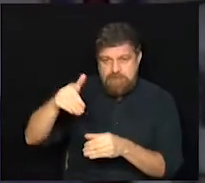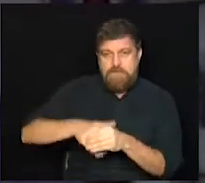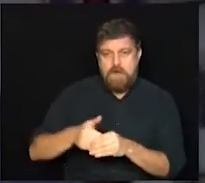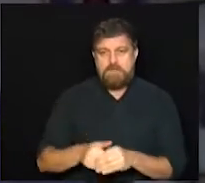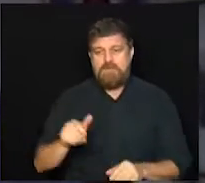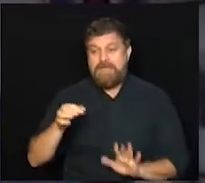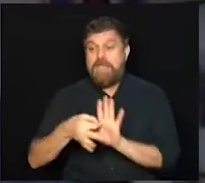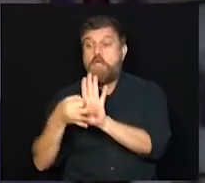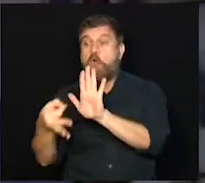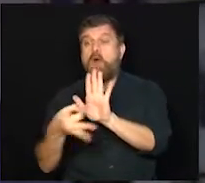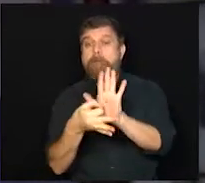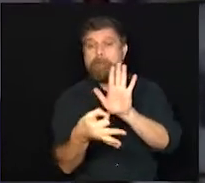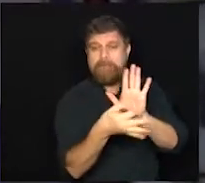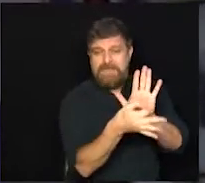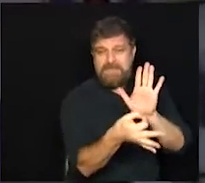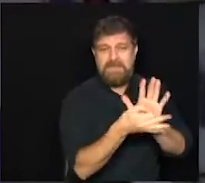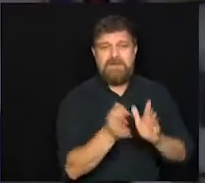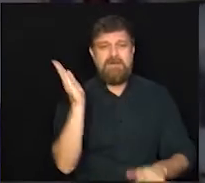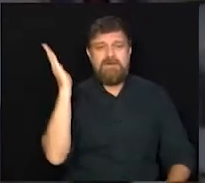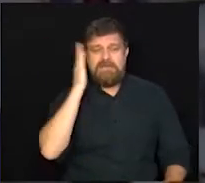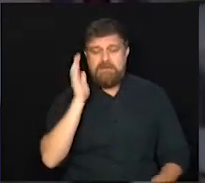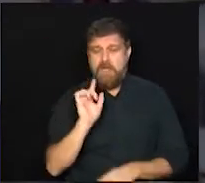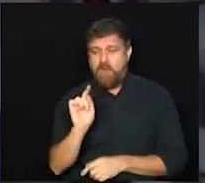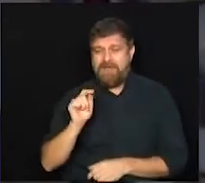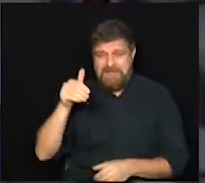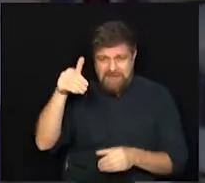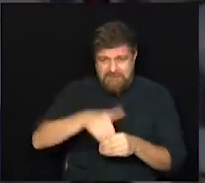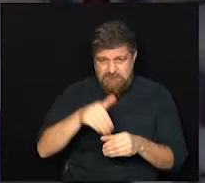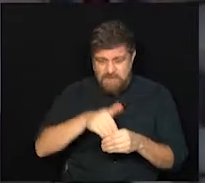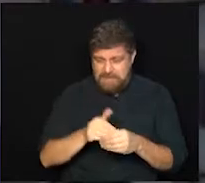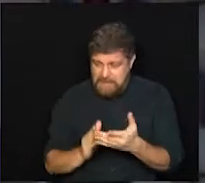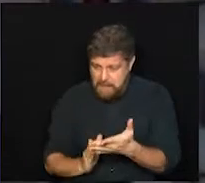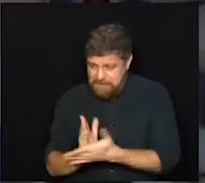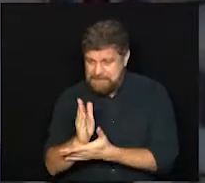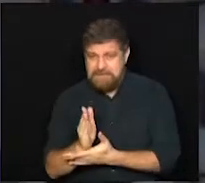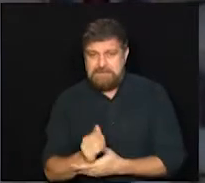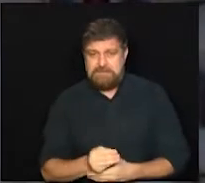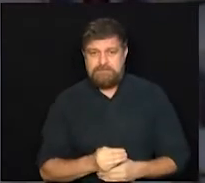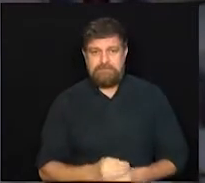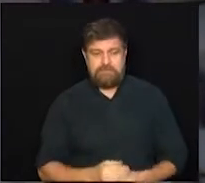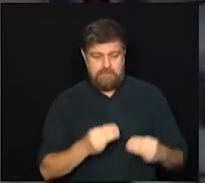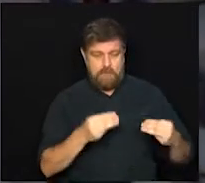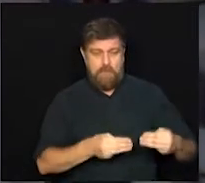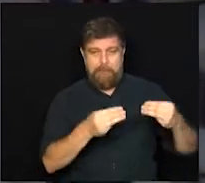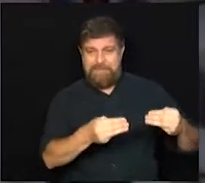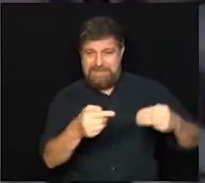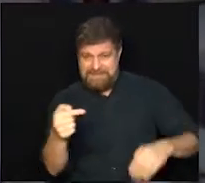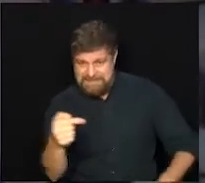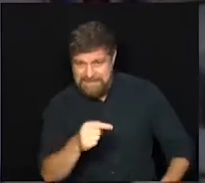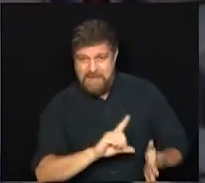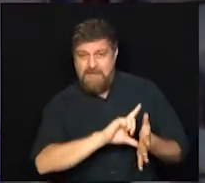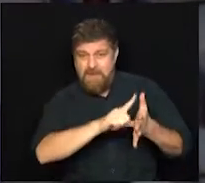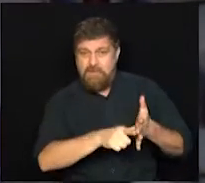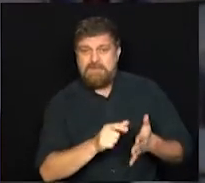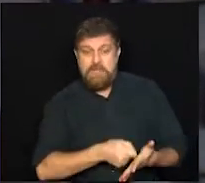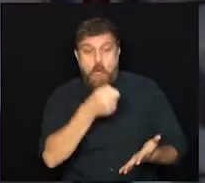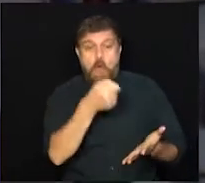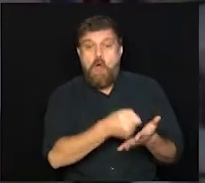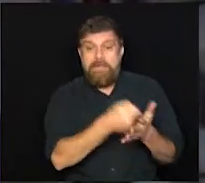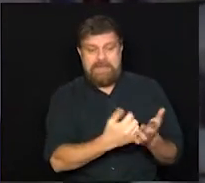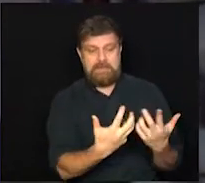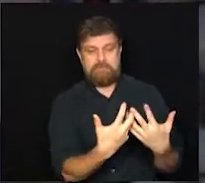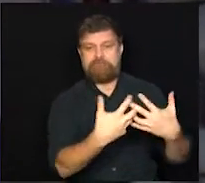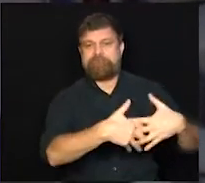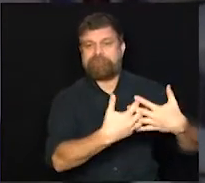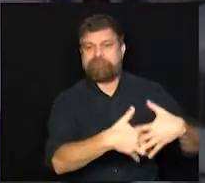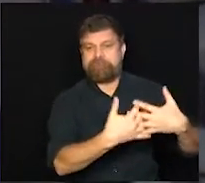voto, sabendo que o que fosse tirado lá, os ministérios seriam obrigados a executarem.